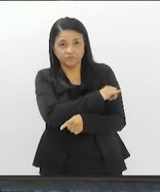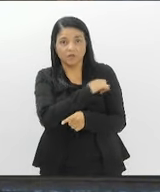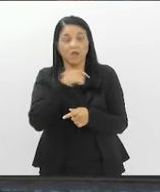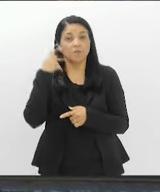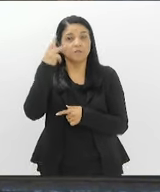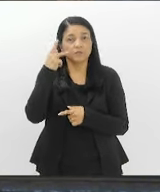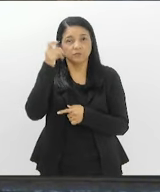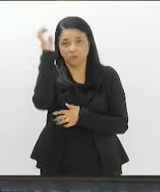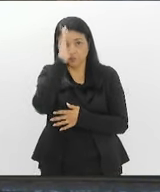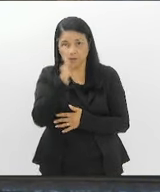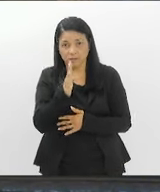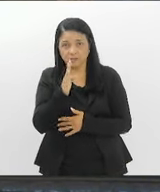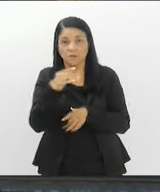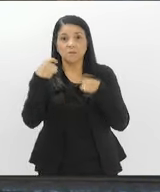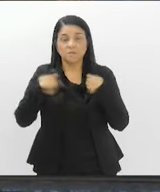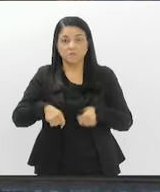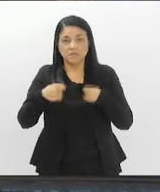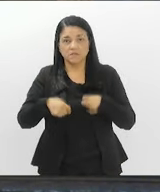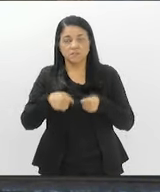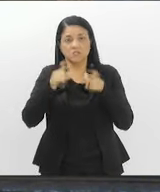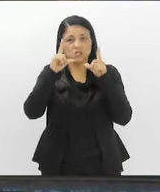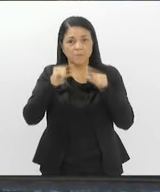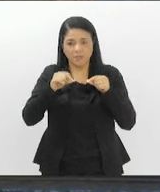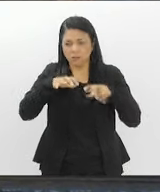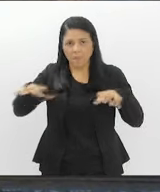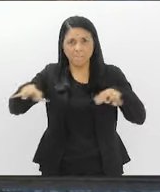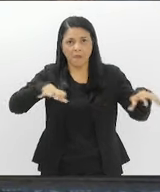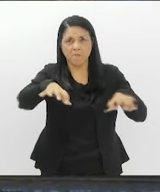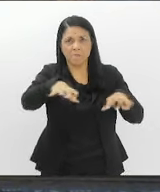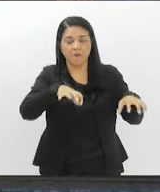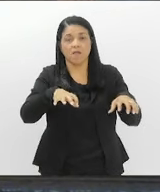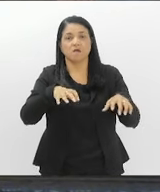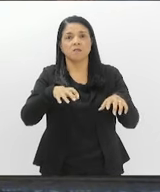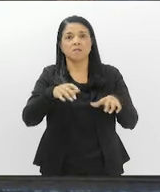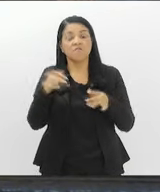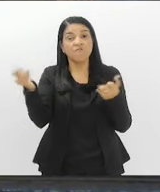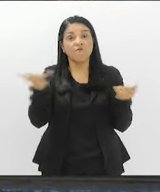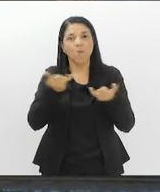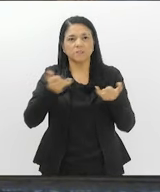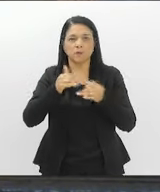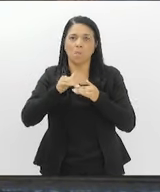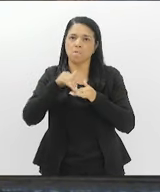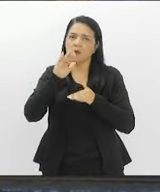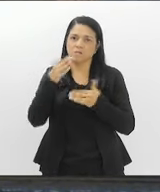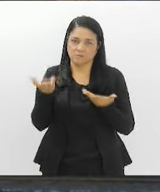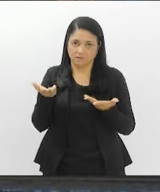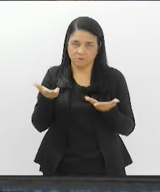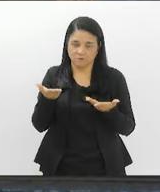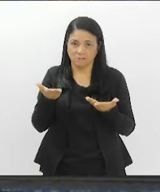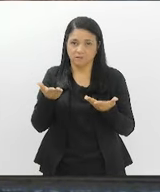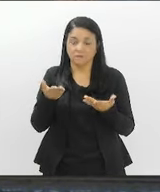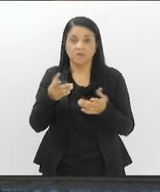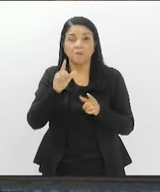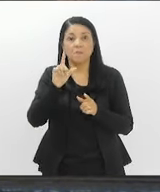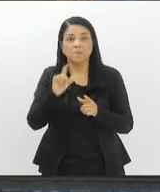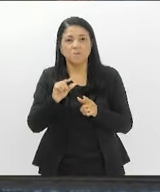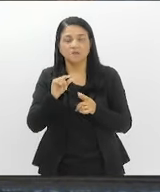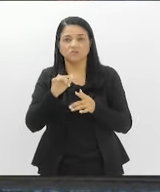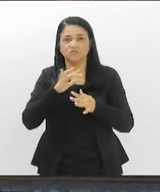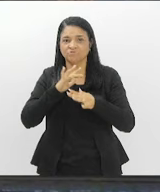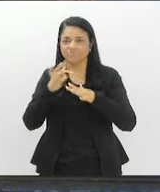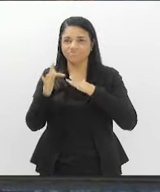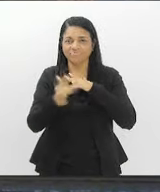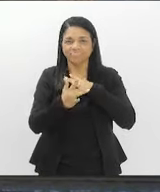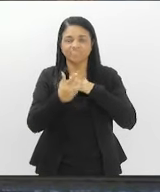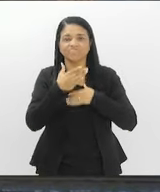Brasil precisa menos de polarização e mais de informação, menos de fake news e mais